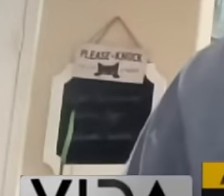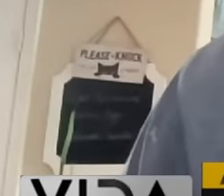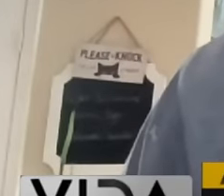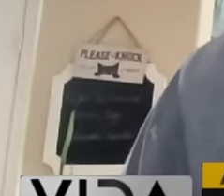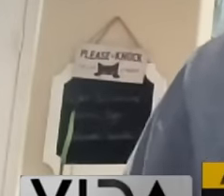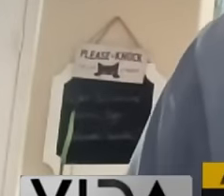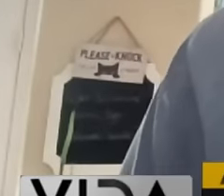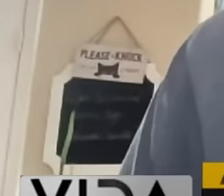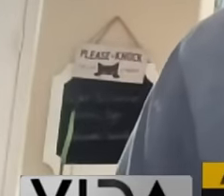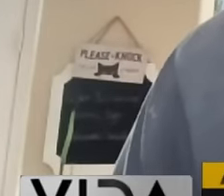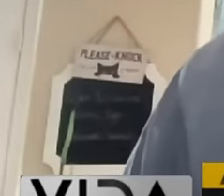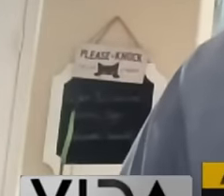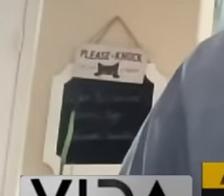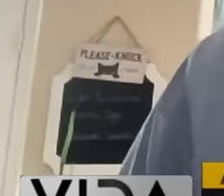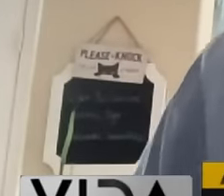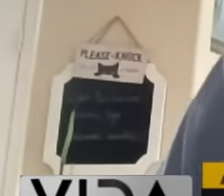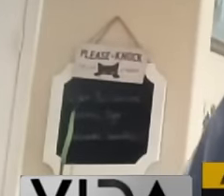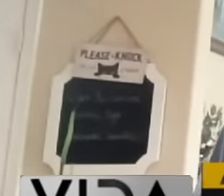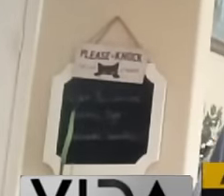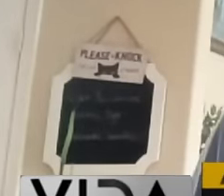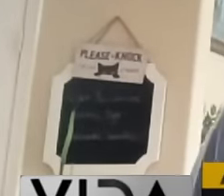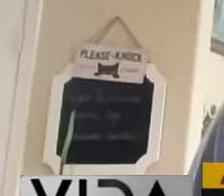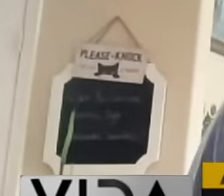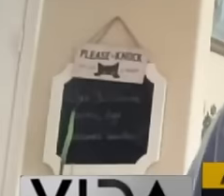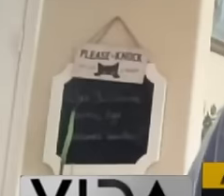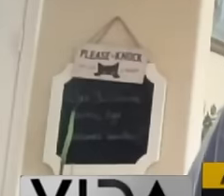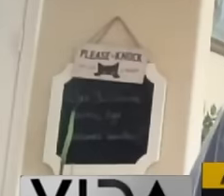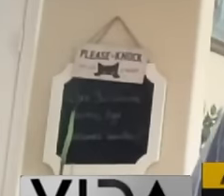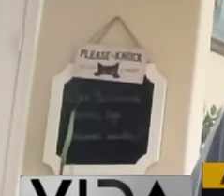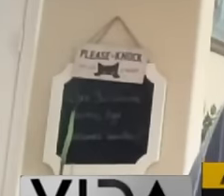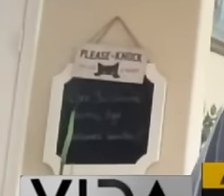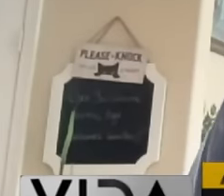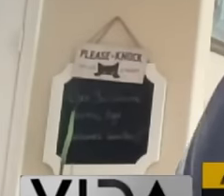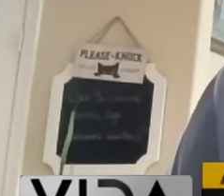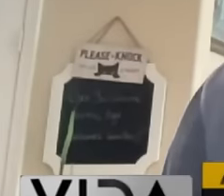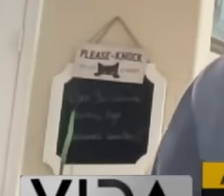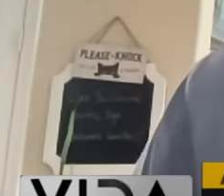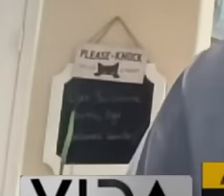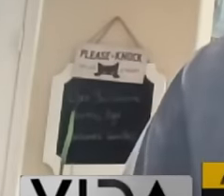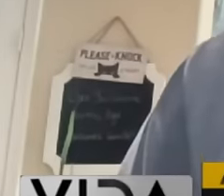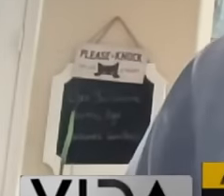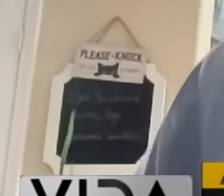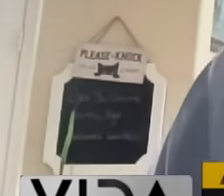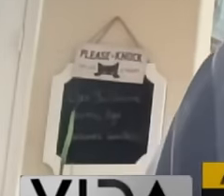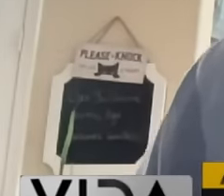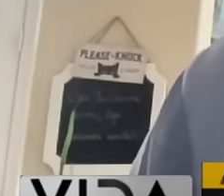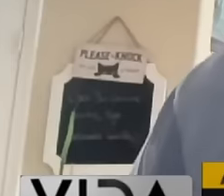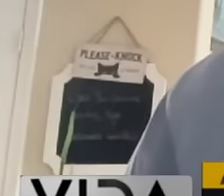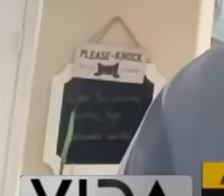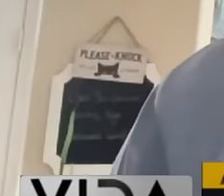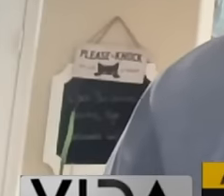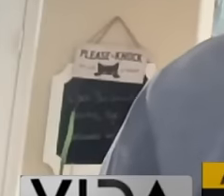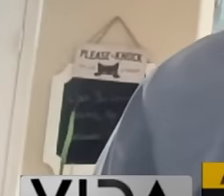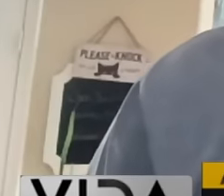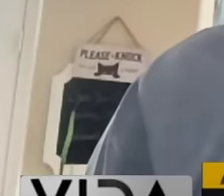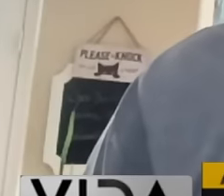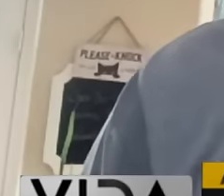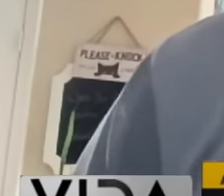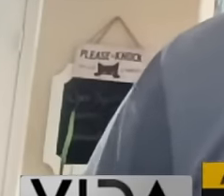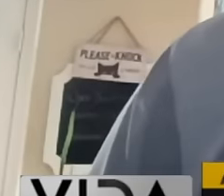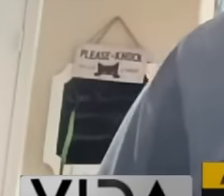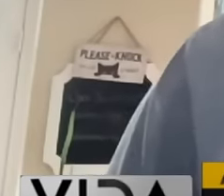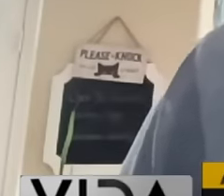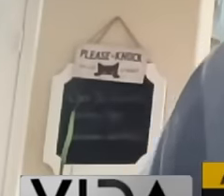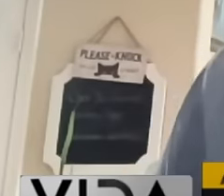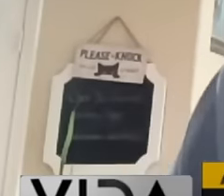porra! Seria preso! E graças a Deus, ele é português. Porque você acredita que eu